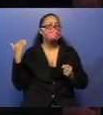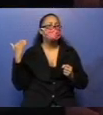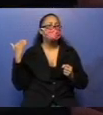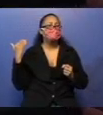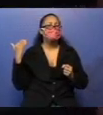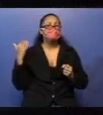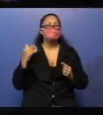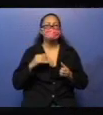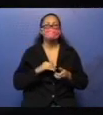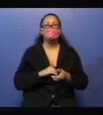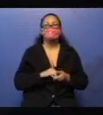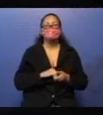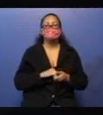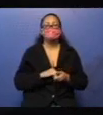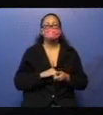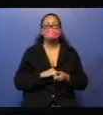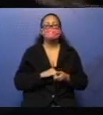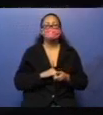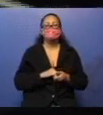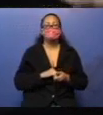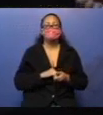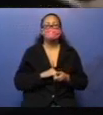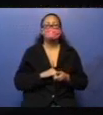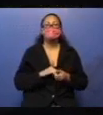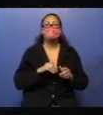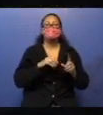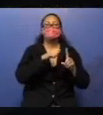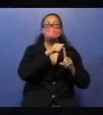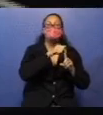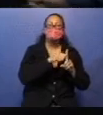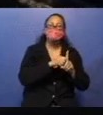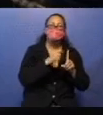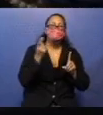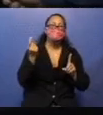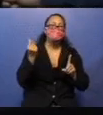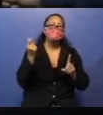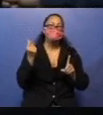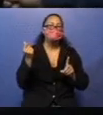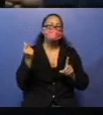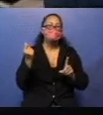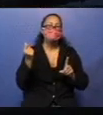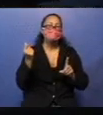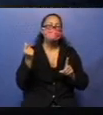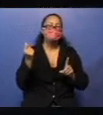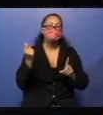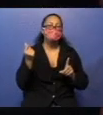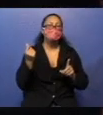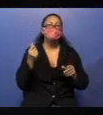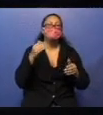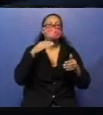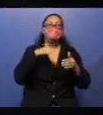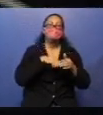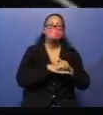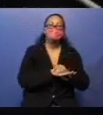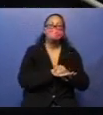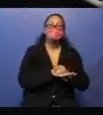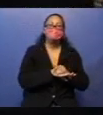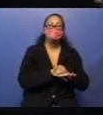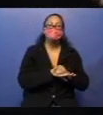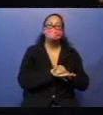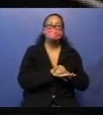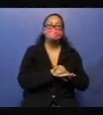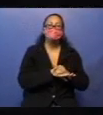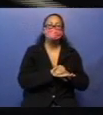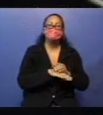ó, sua semanada. E guardou o A, né, de quem que eu estou falando? Da semanada.